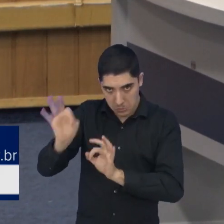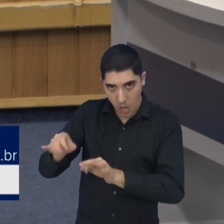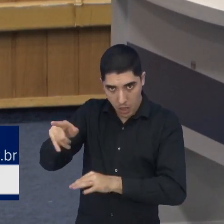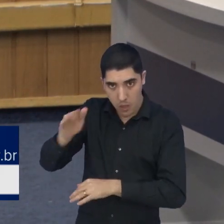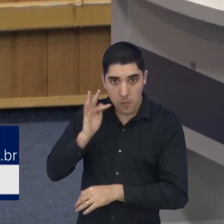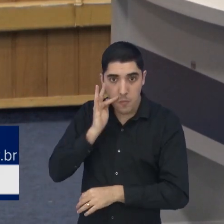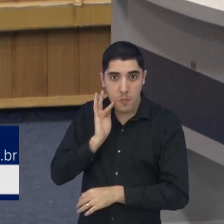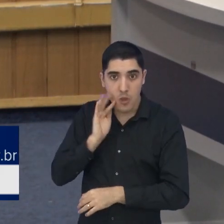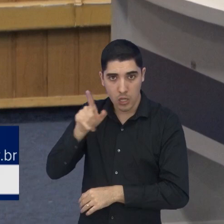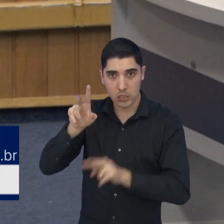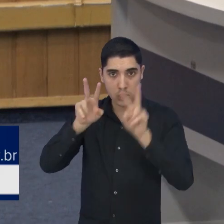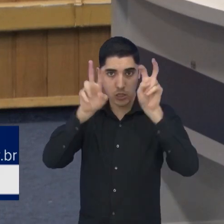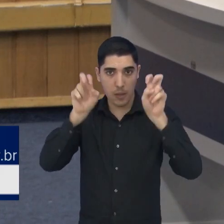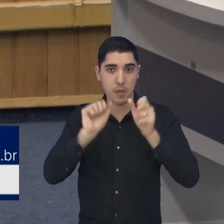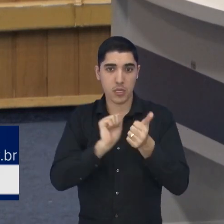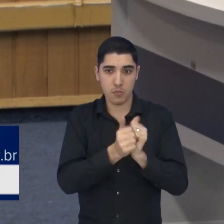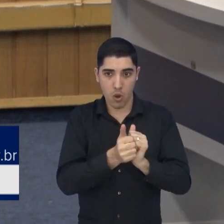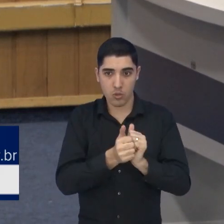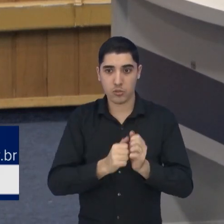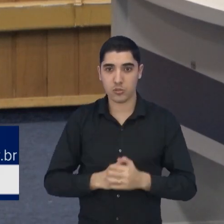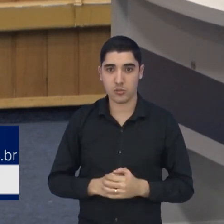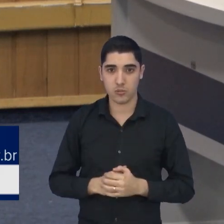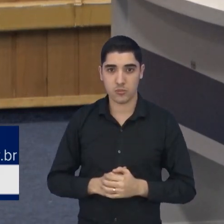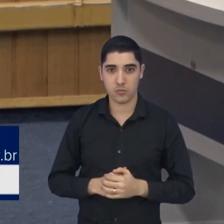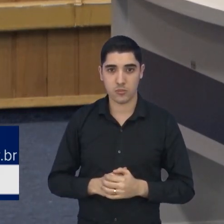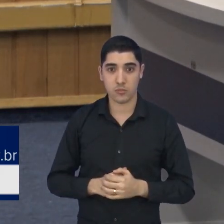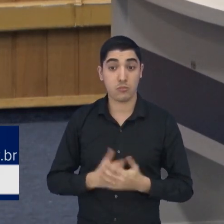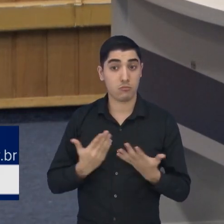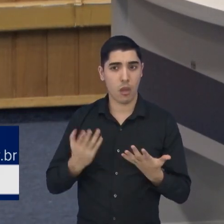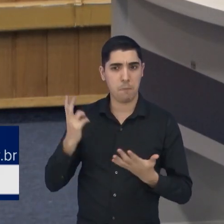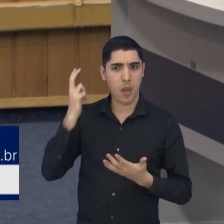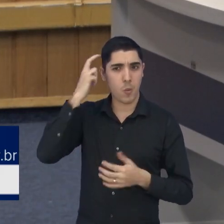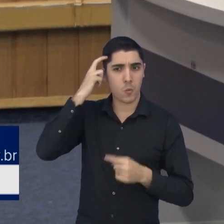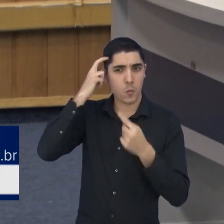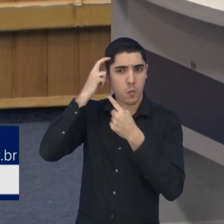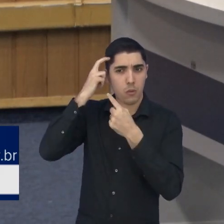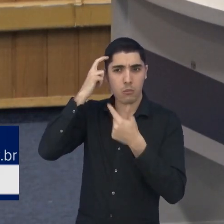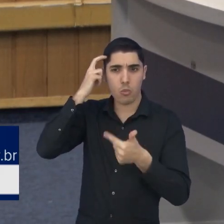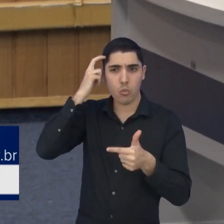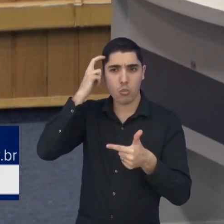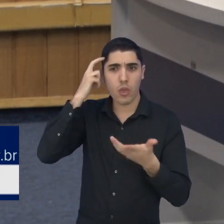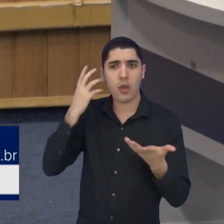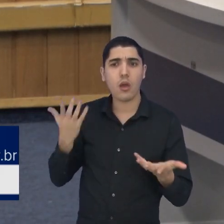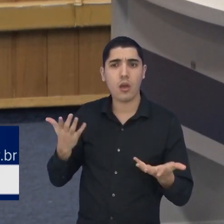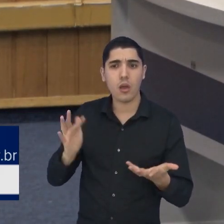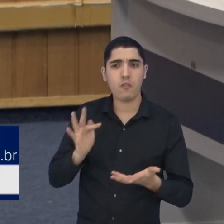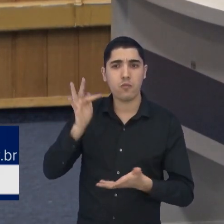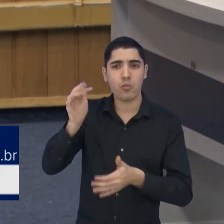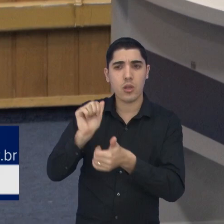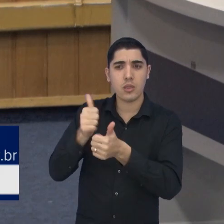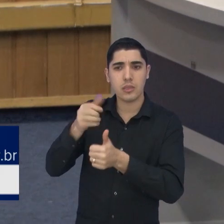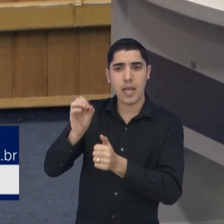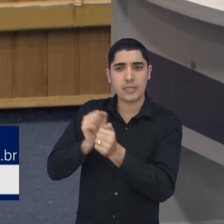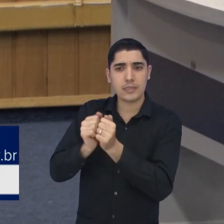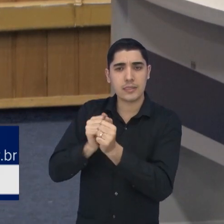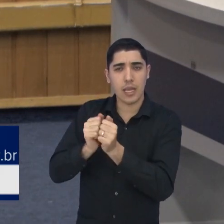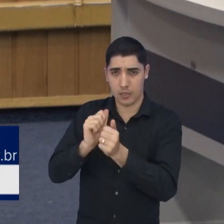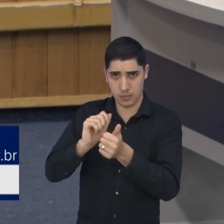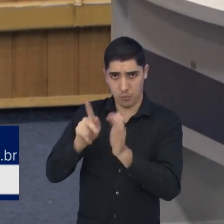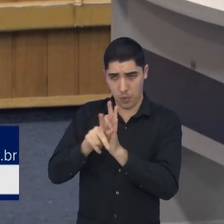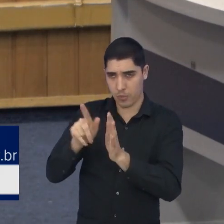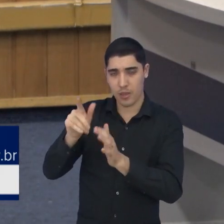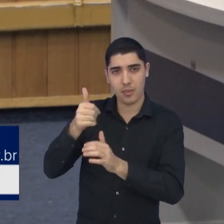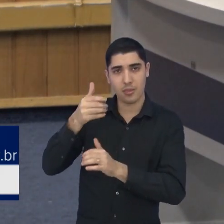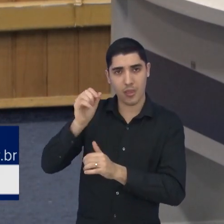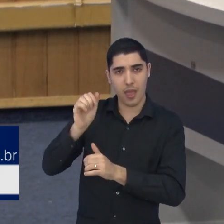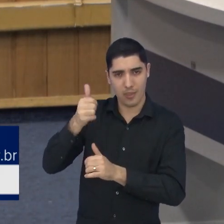apresentou sobre o esporte? A cultura não tem? Por que será que não tem? Qual